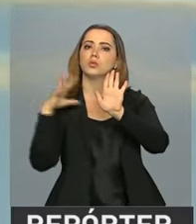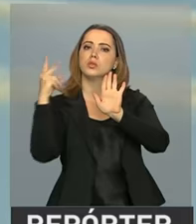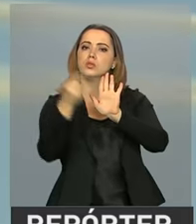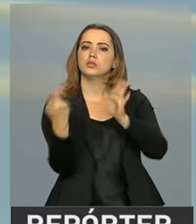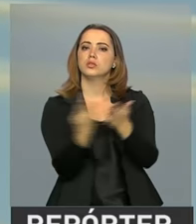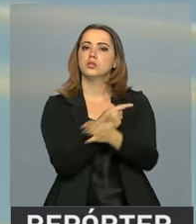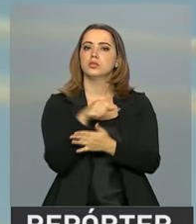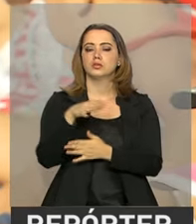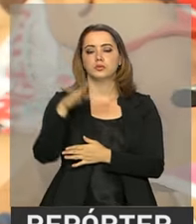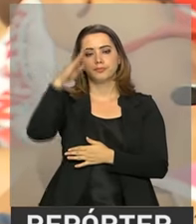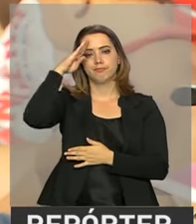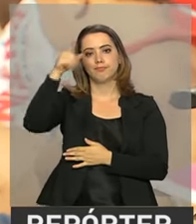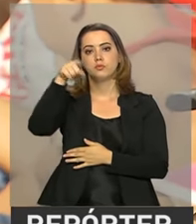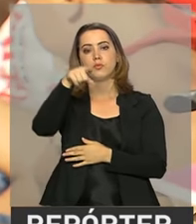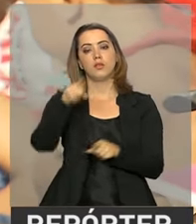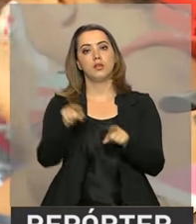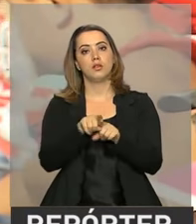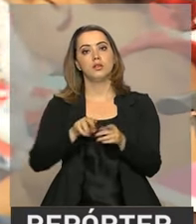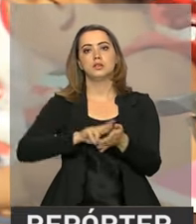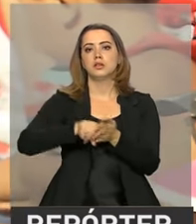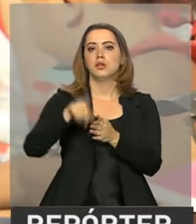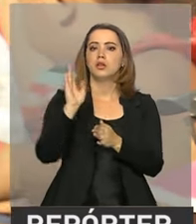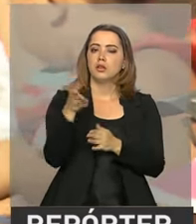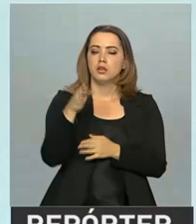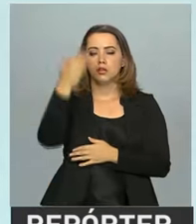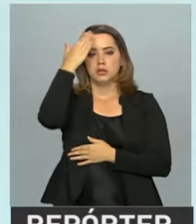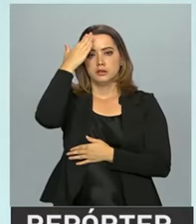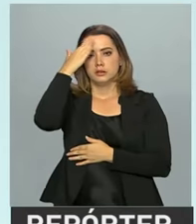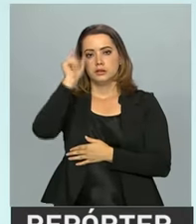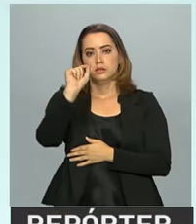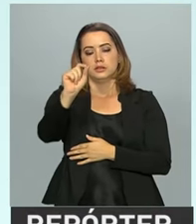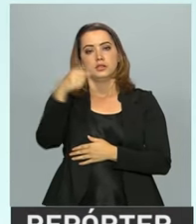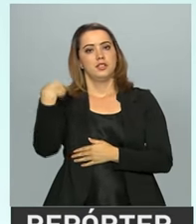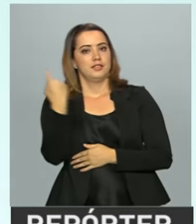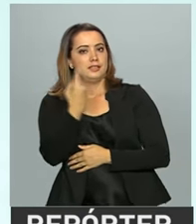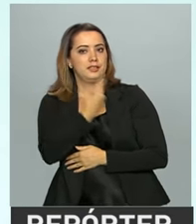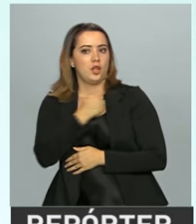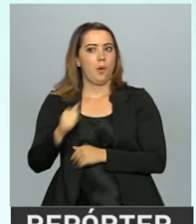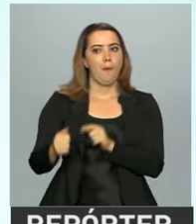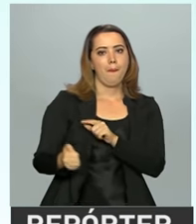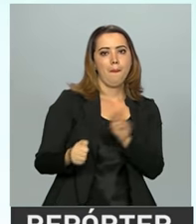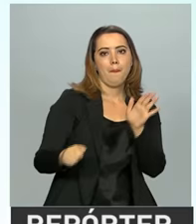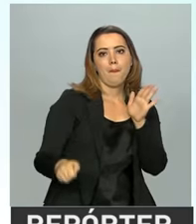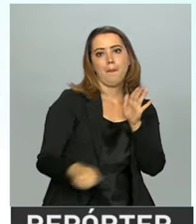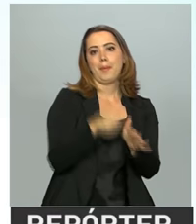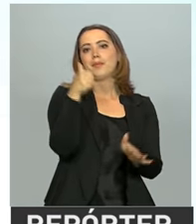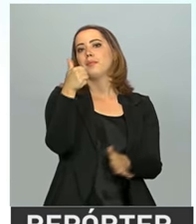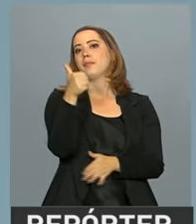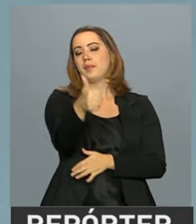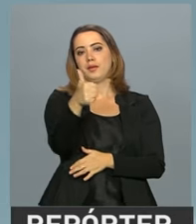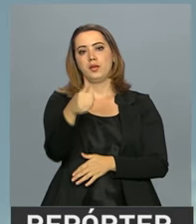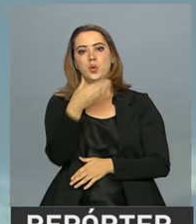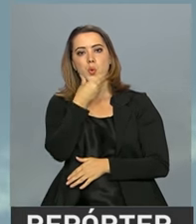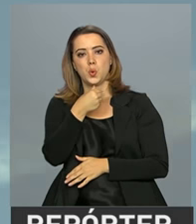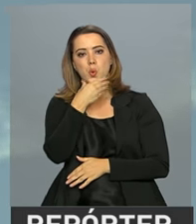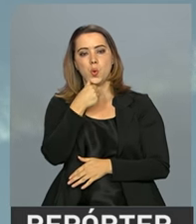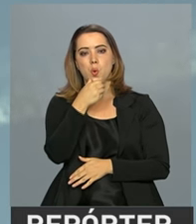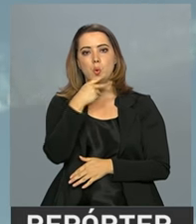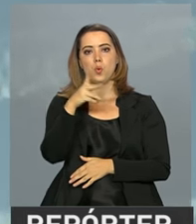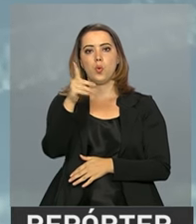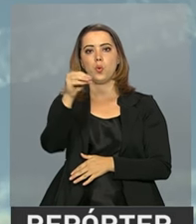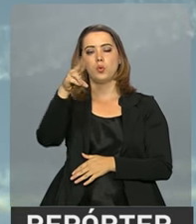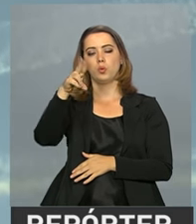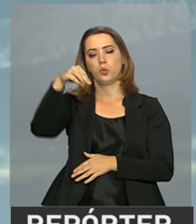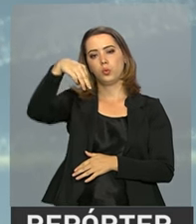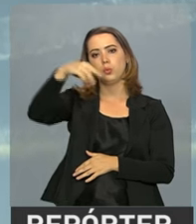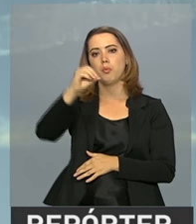quem não gosta de aviação, ainda mais sabendo que o primeiro aviador de todos é nosso e o dia é em homenagem a ele, Alberto Santos